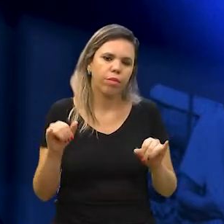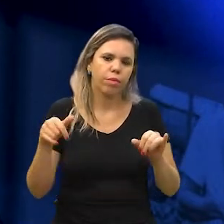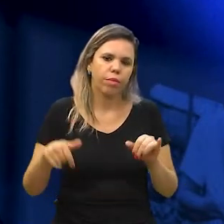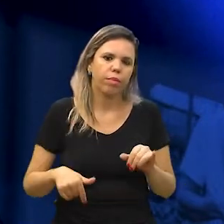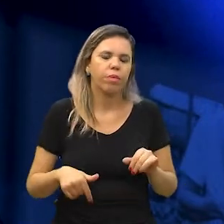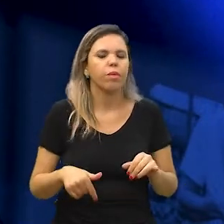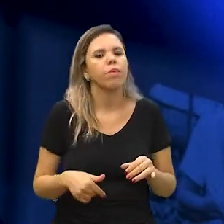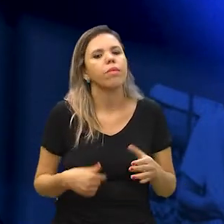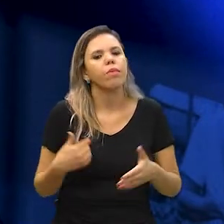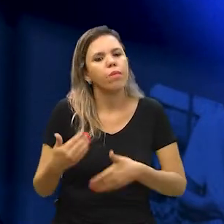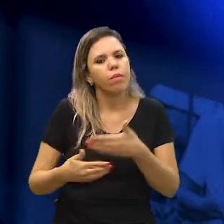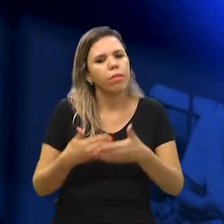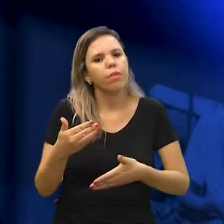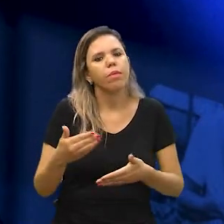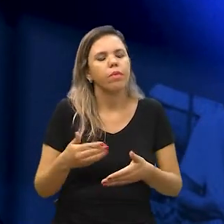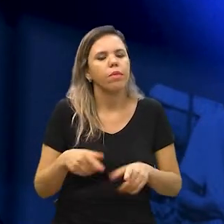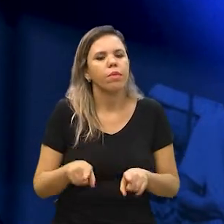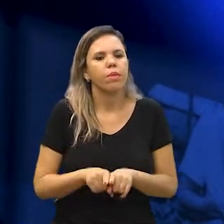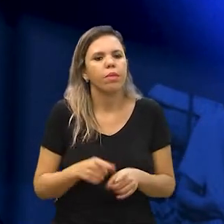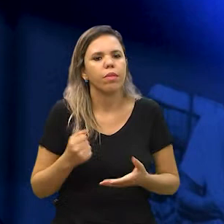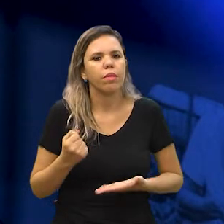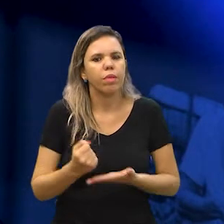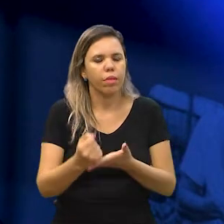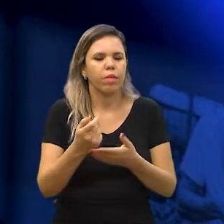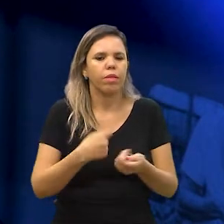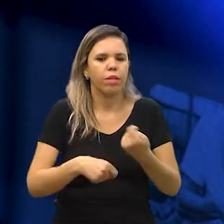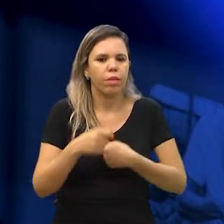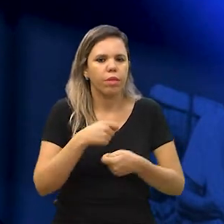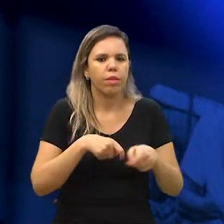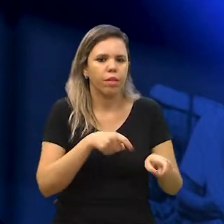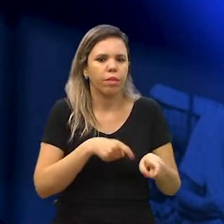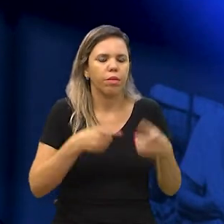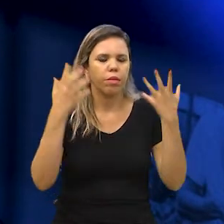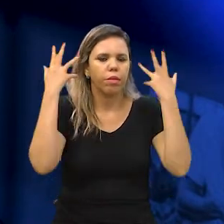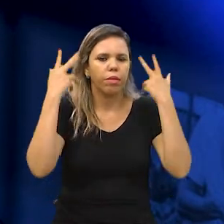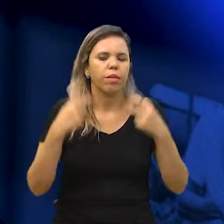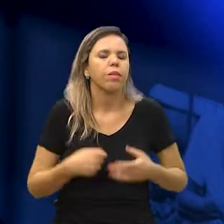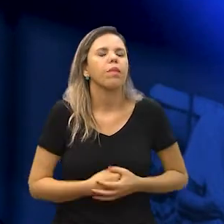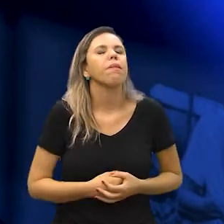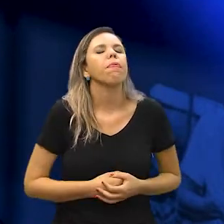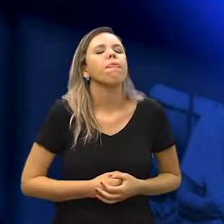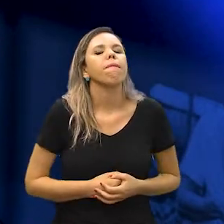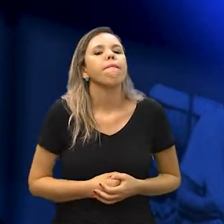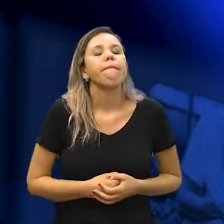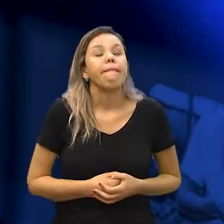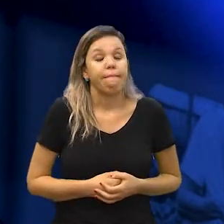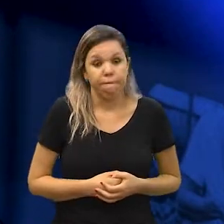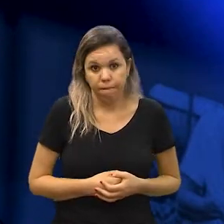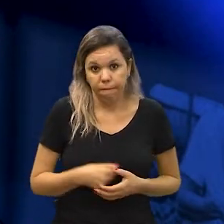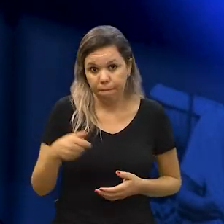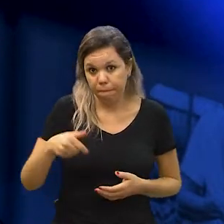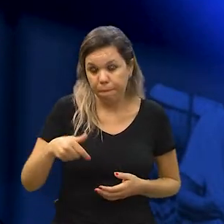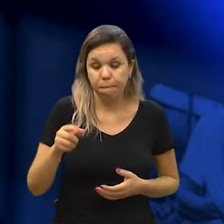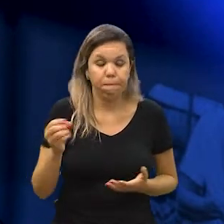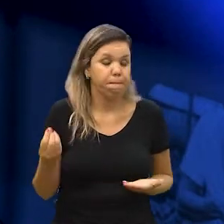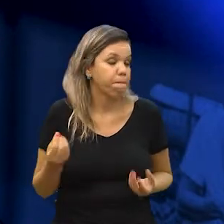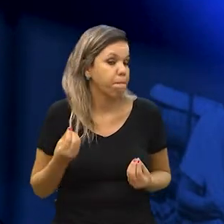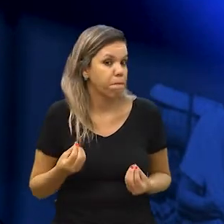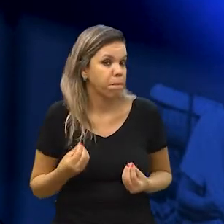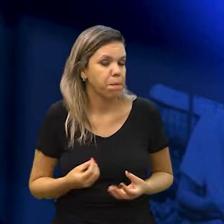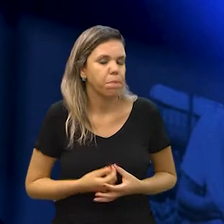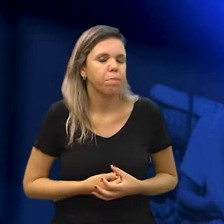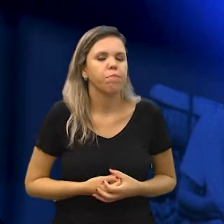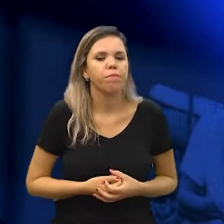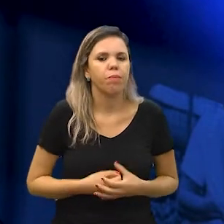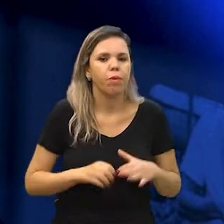da Lex e como a gente vem com as Legal Techs, né, ajudando também o mercado do agro. O Legal Tech não é nada mais, nada menos